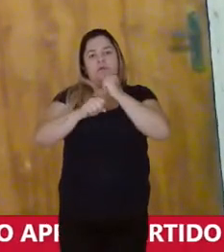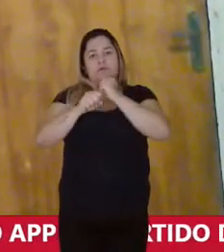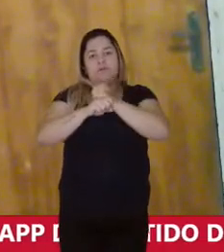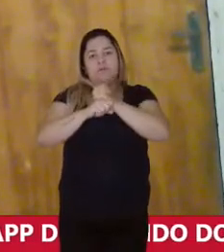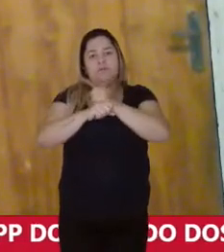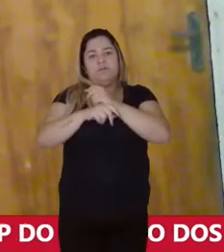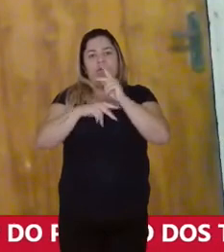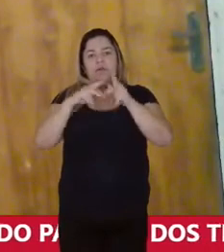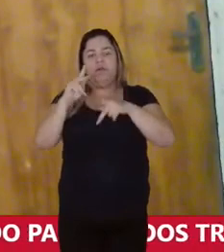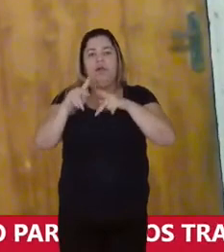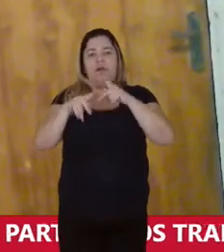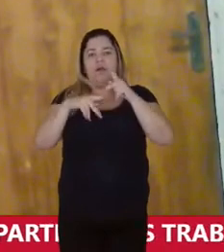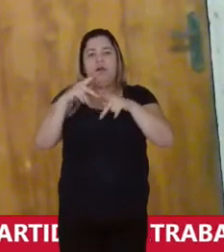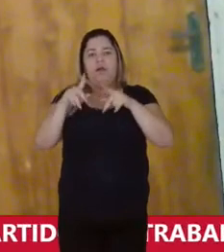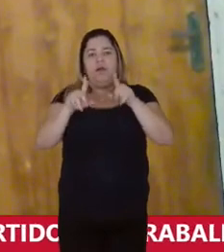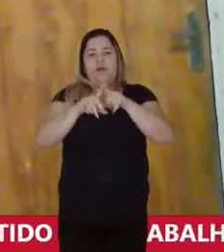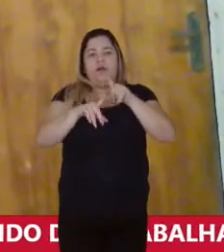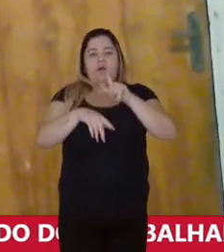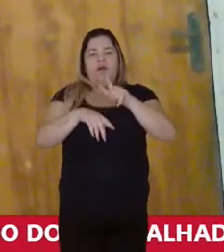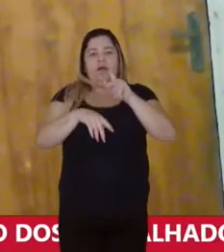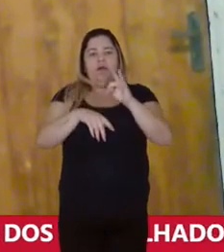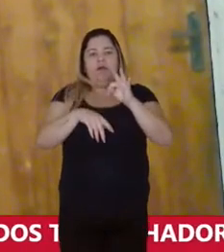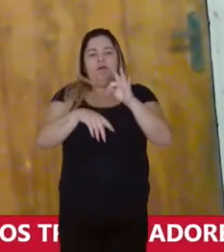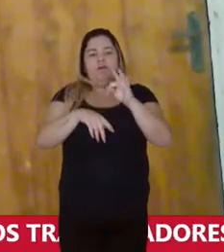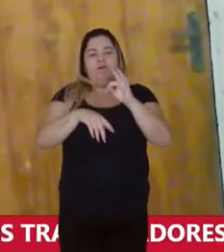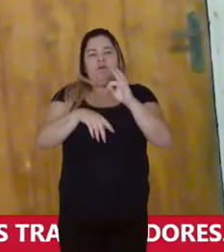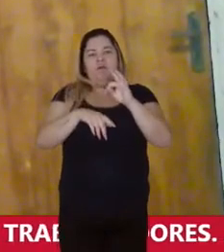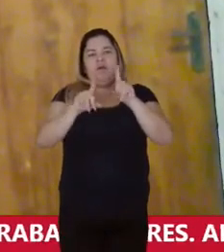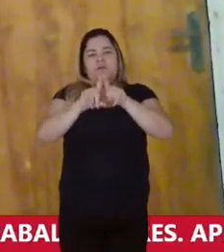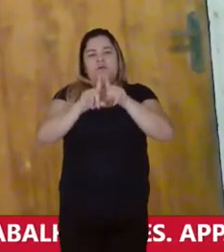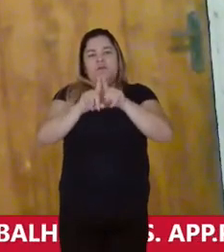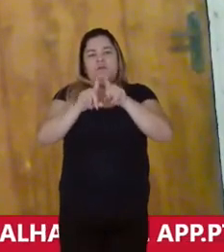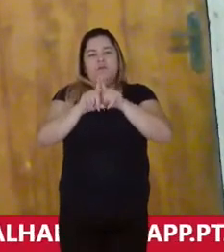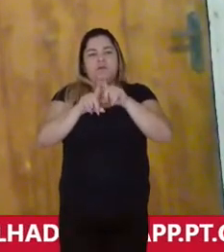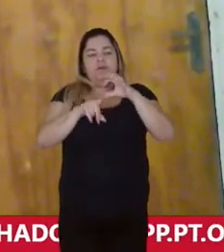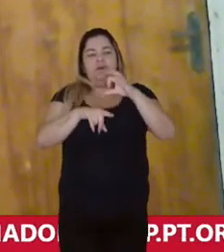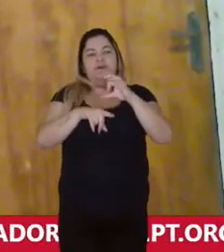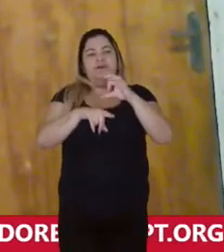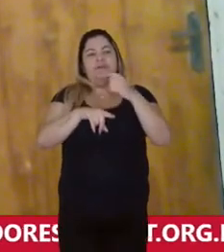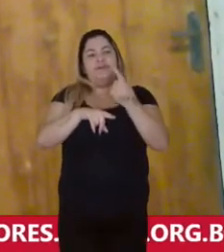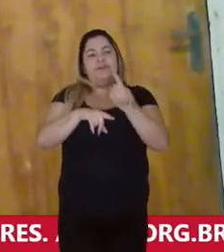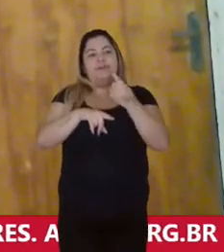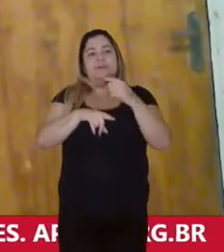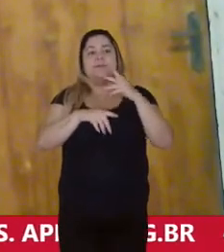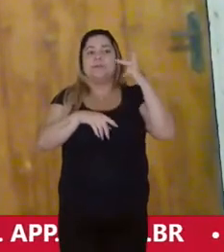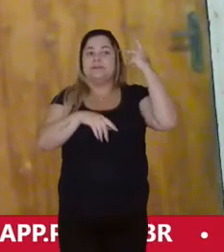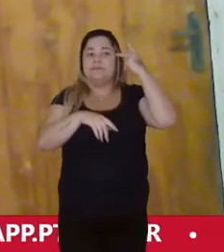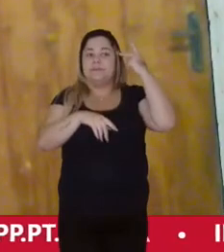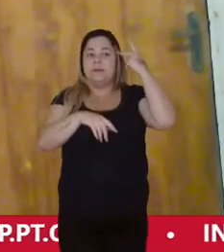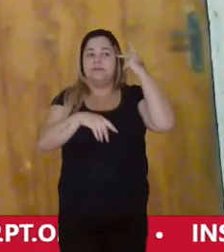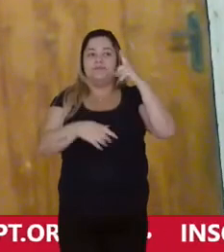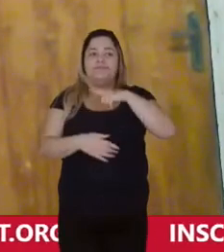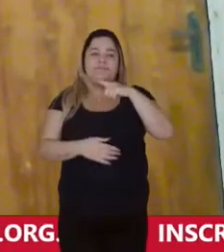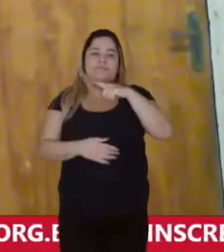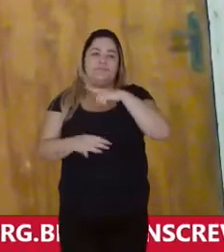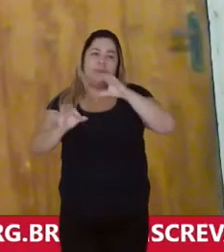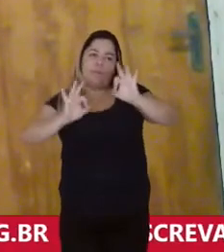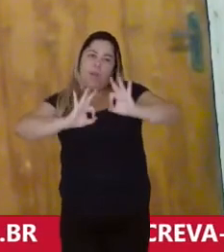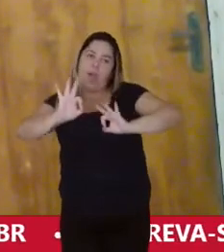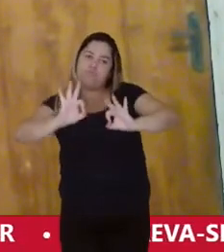população, para a nossa população, a população LGBT. Ainda em 91, em São Paulo, a gente teve aí a primeira